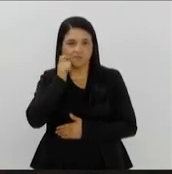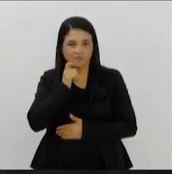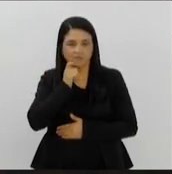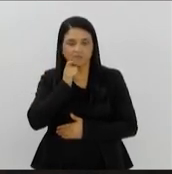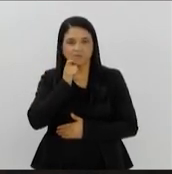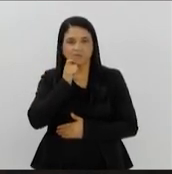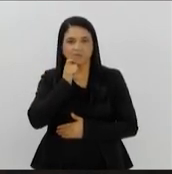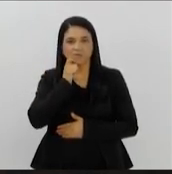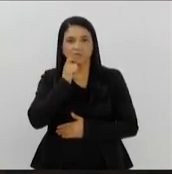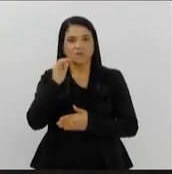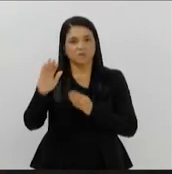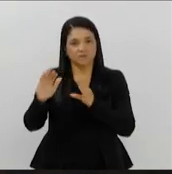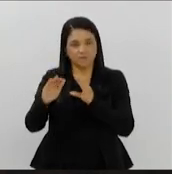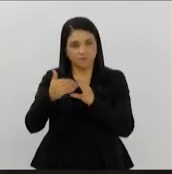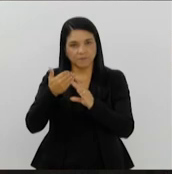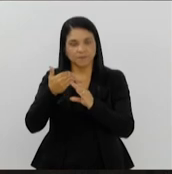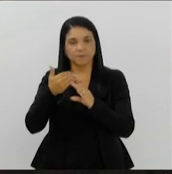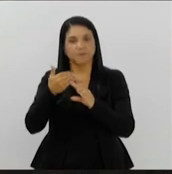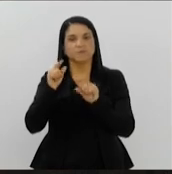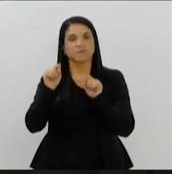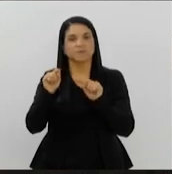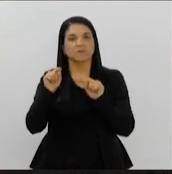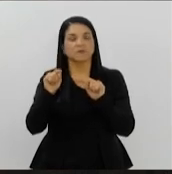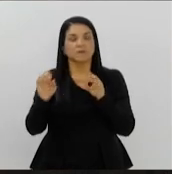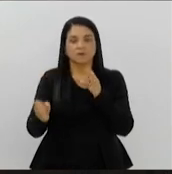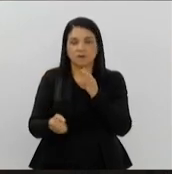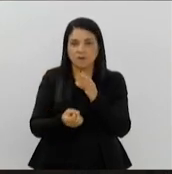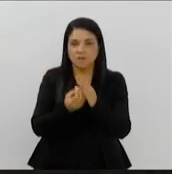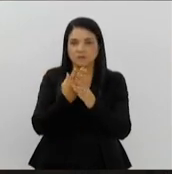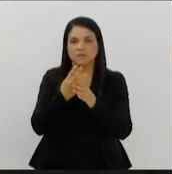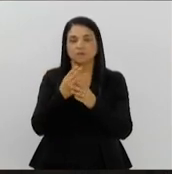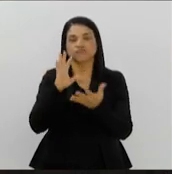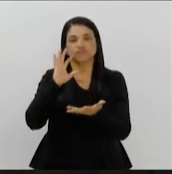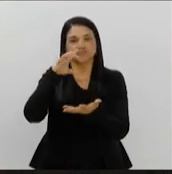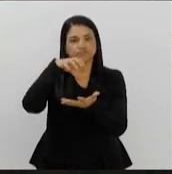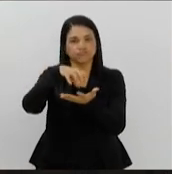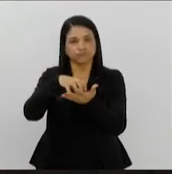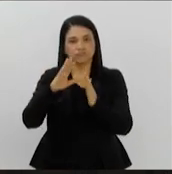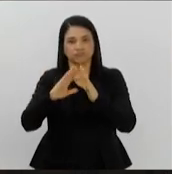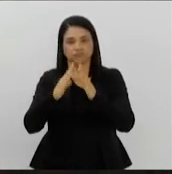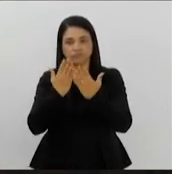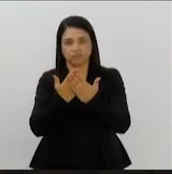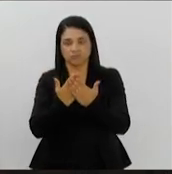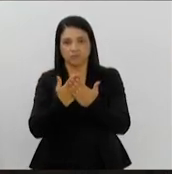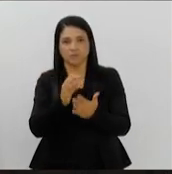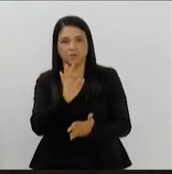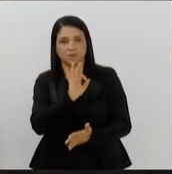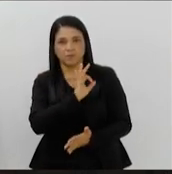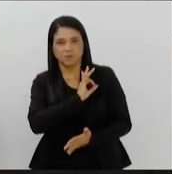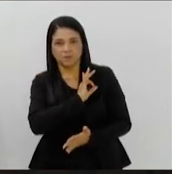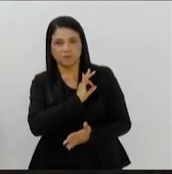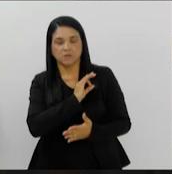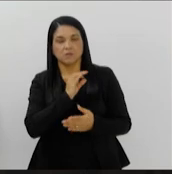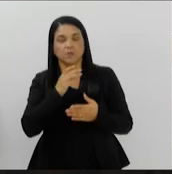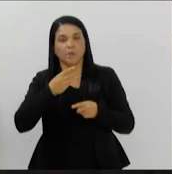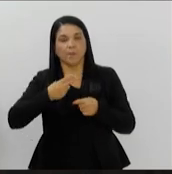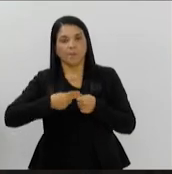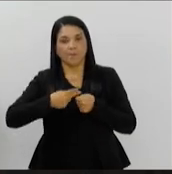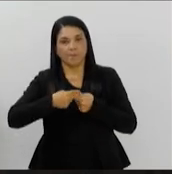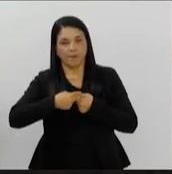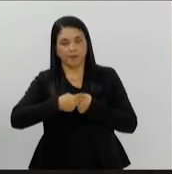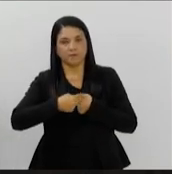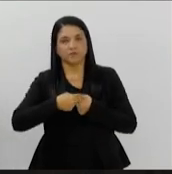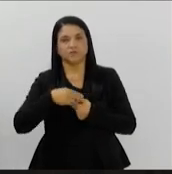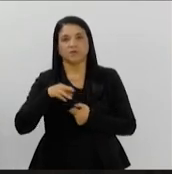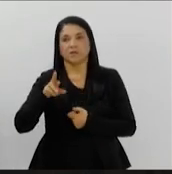Janeiro o envio de mensagem dispondo sobre a criação de unidade do Colégio da Polícia Militar no bairro de Realengo, no âmbito do estado